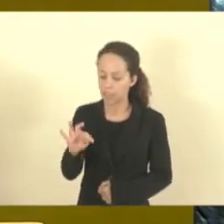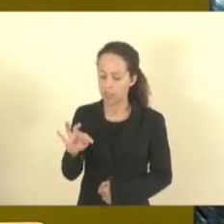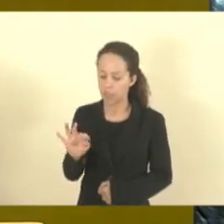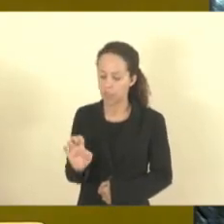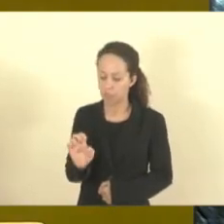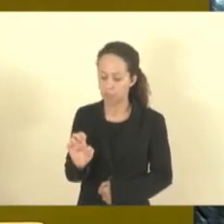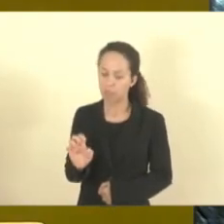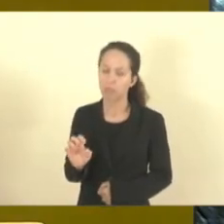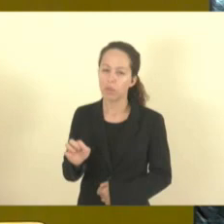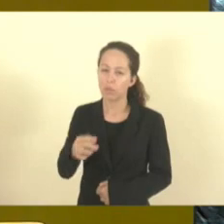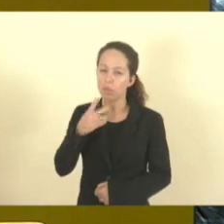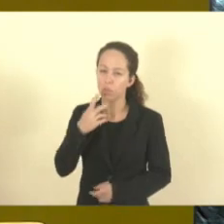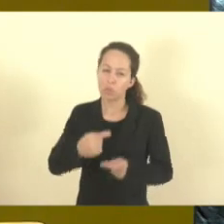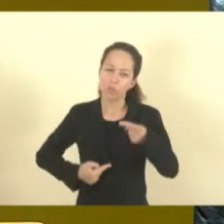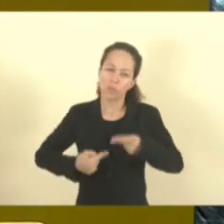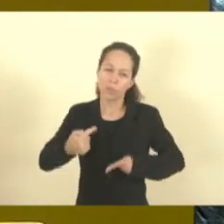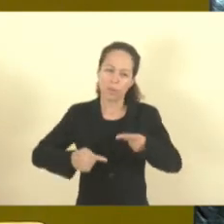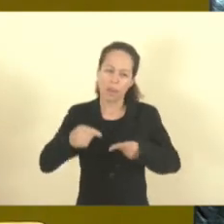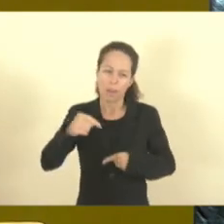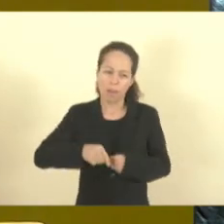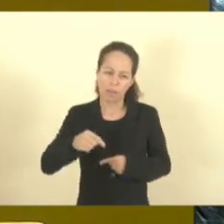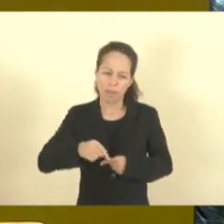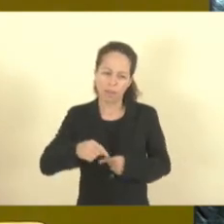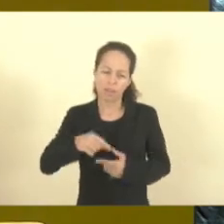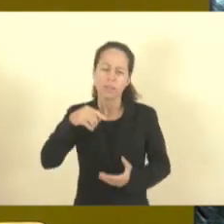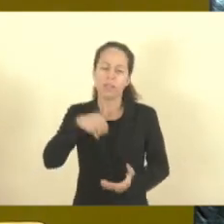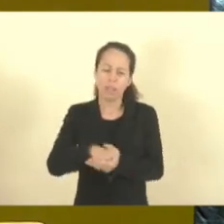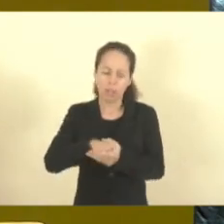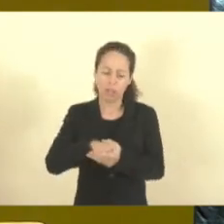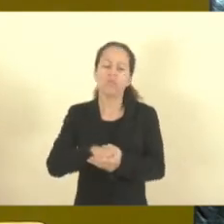esse debate aqui para dentro dessa casa.